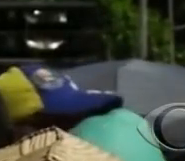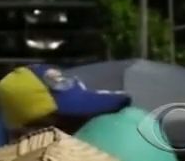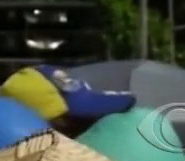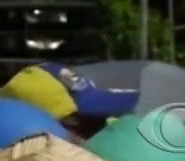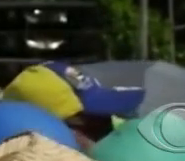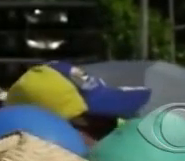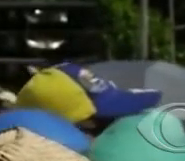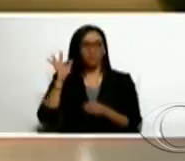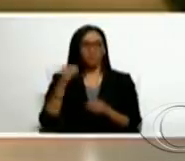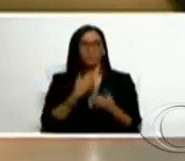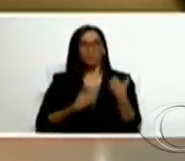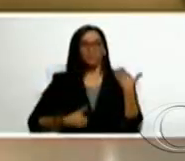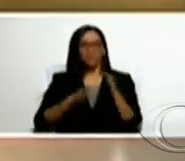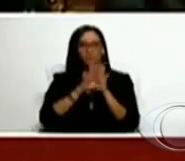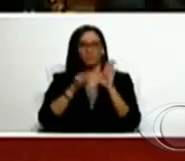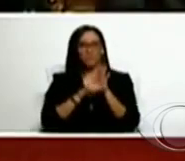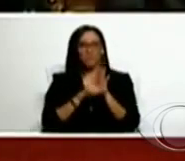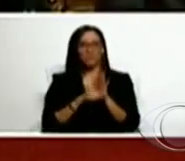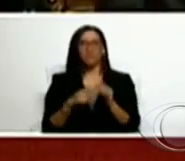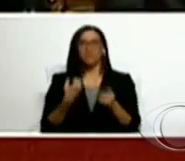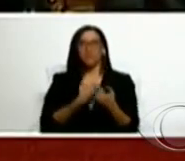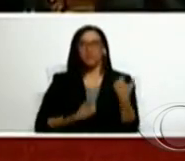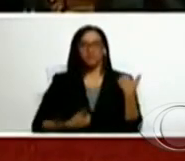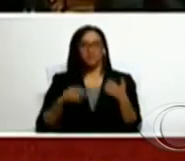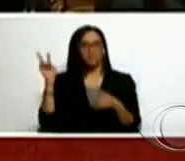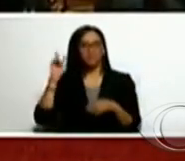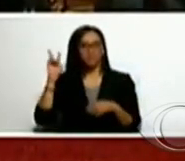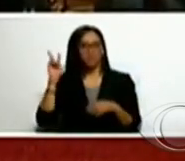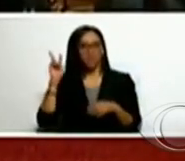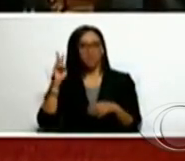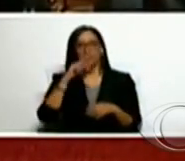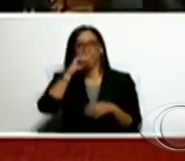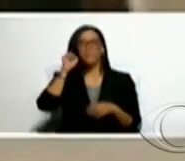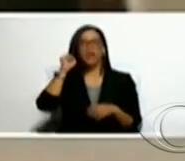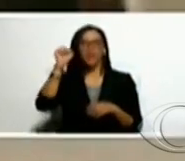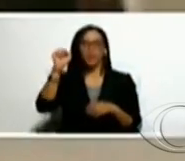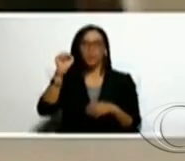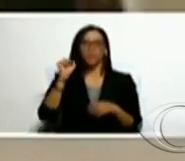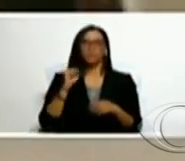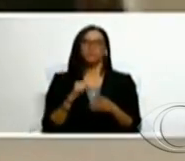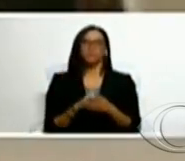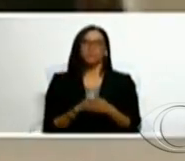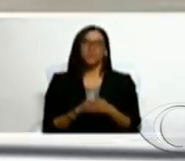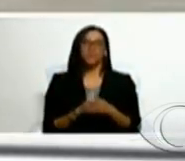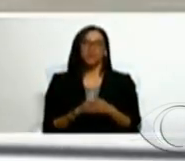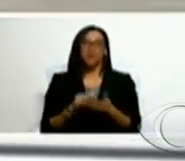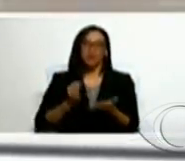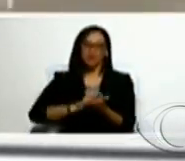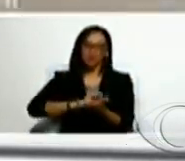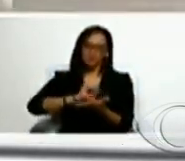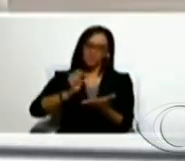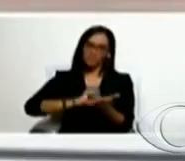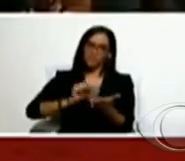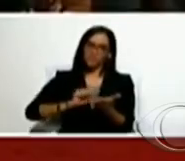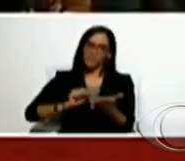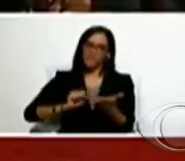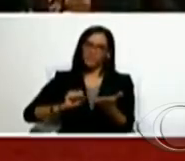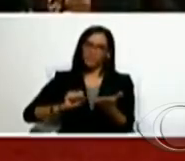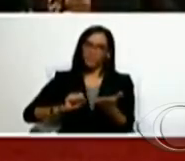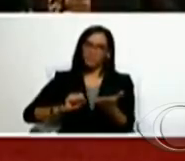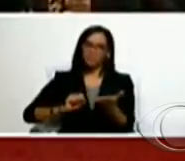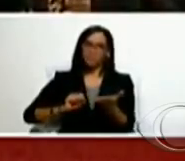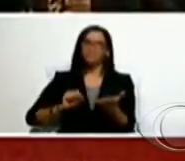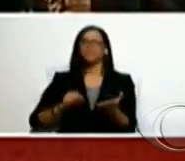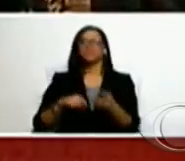retomar Essequibo. E agora que o assunto está sendo discutido pelo Tribunal Internacional de Justiça em Haia,